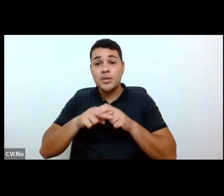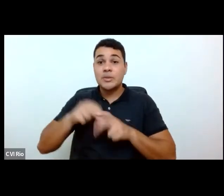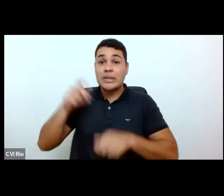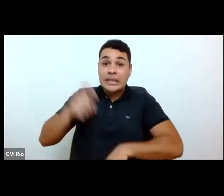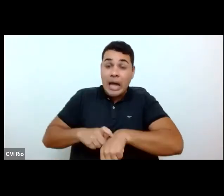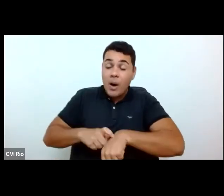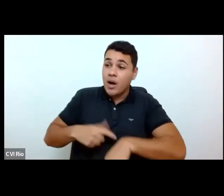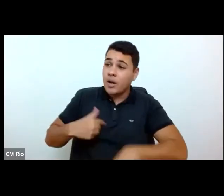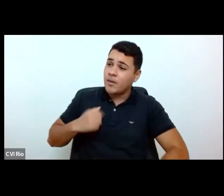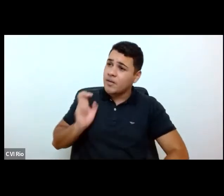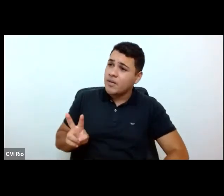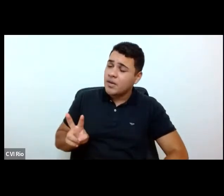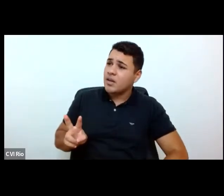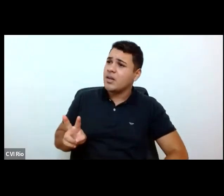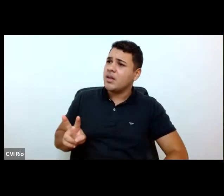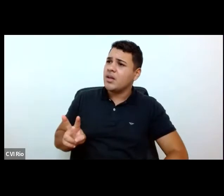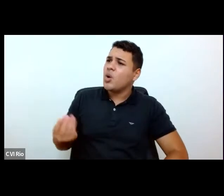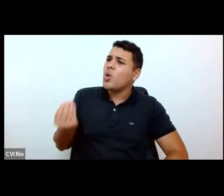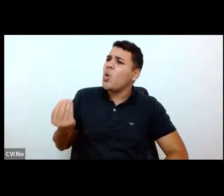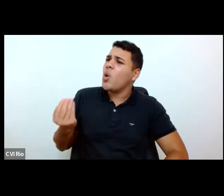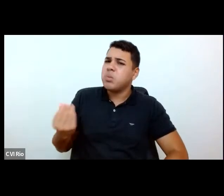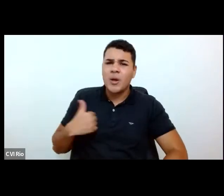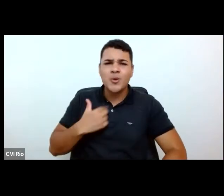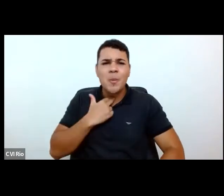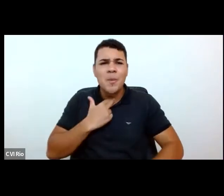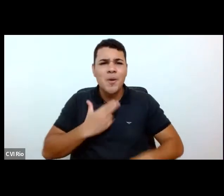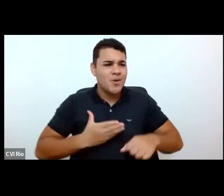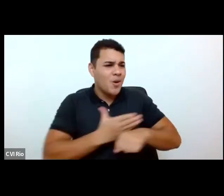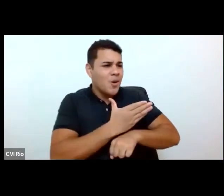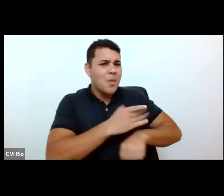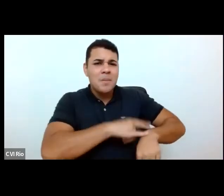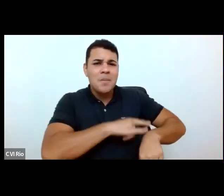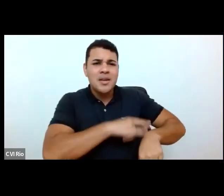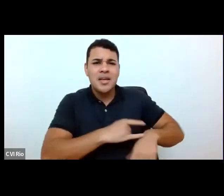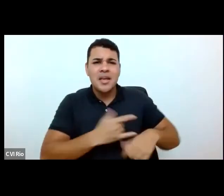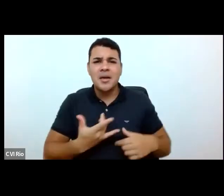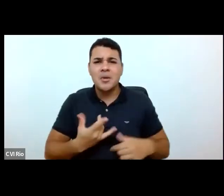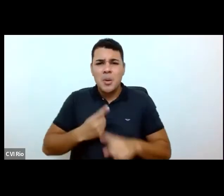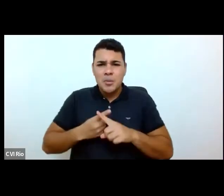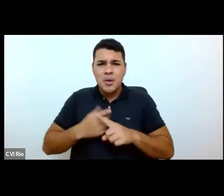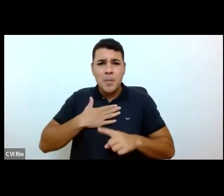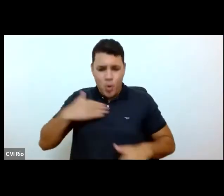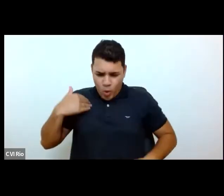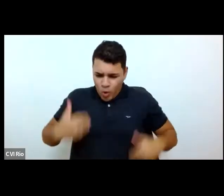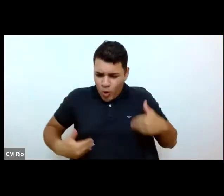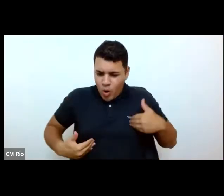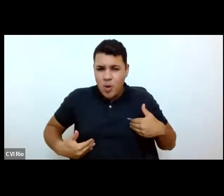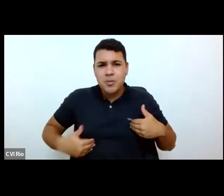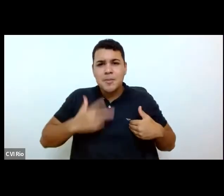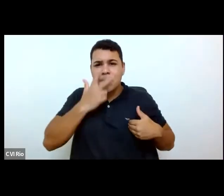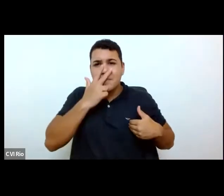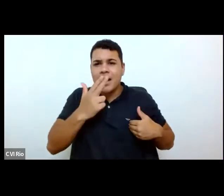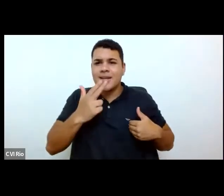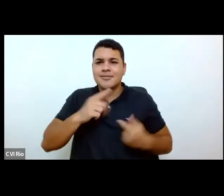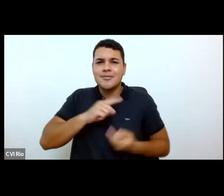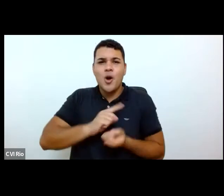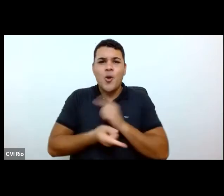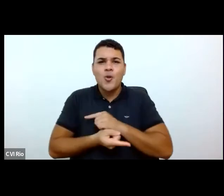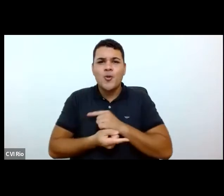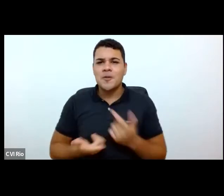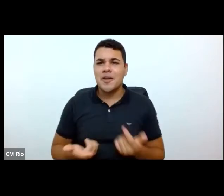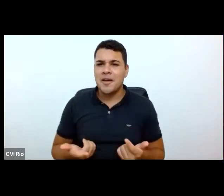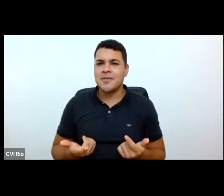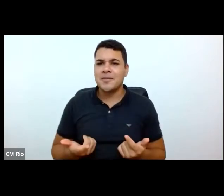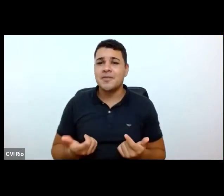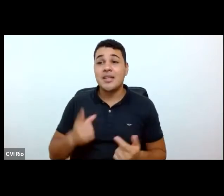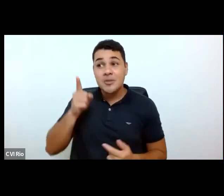porque eu não entendia, né, por que eu não podia usar o banheiro, por que meu corpo era errado numa escola pública no Ceará. Né? Então